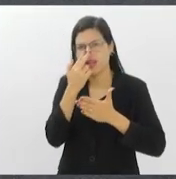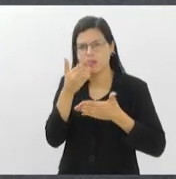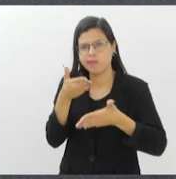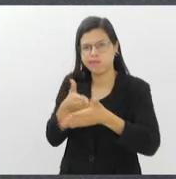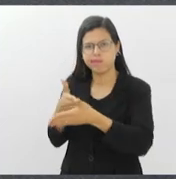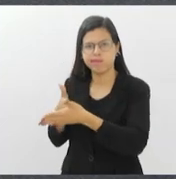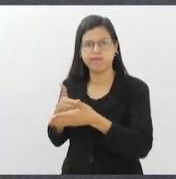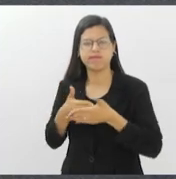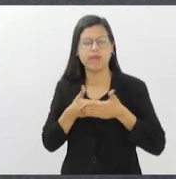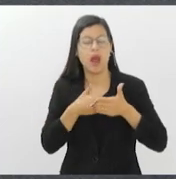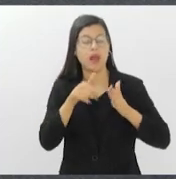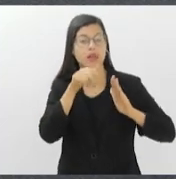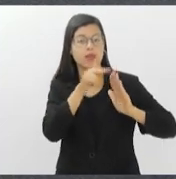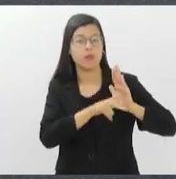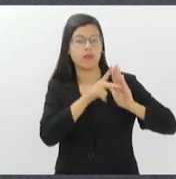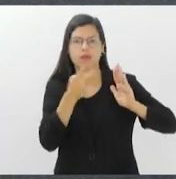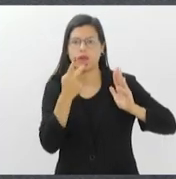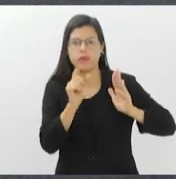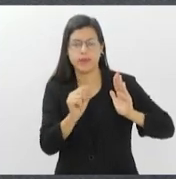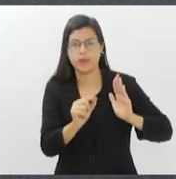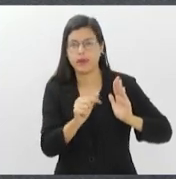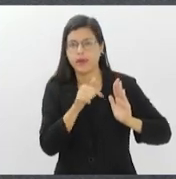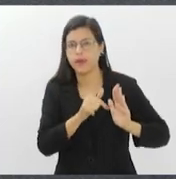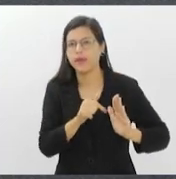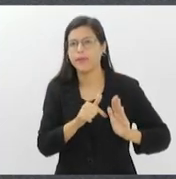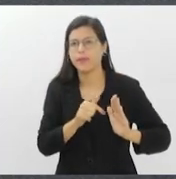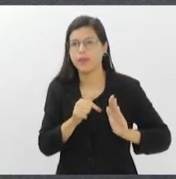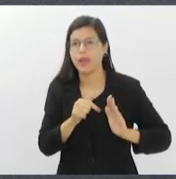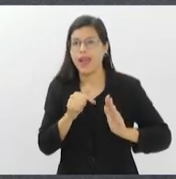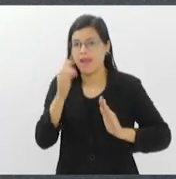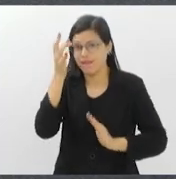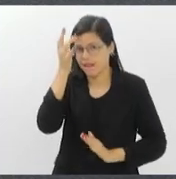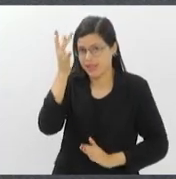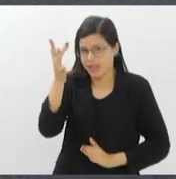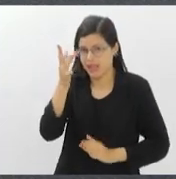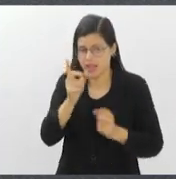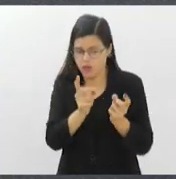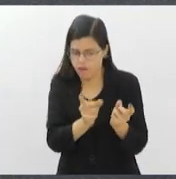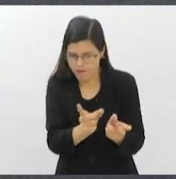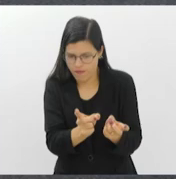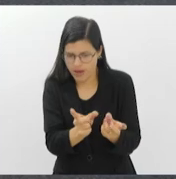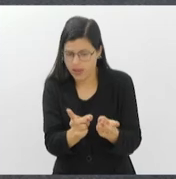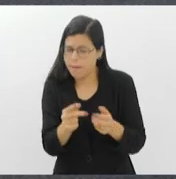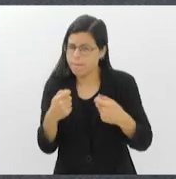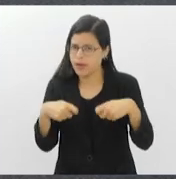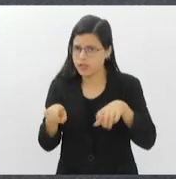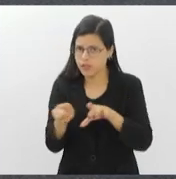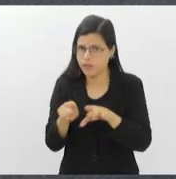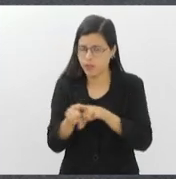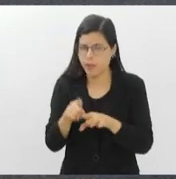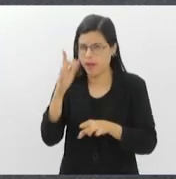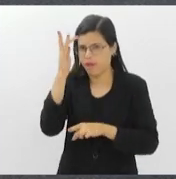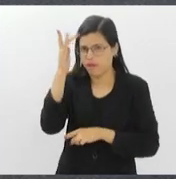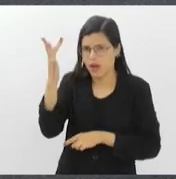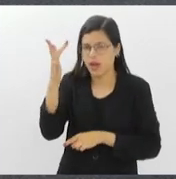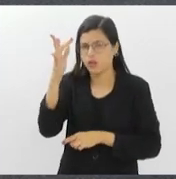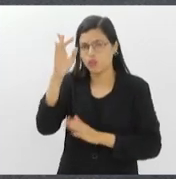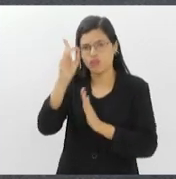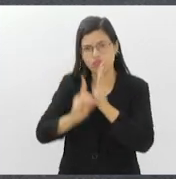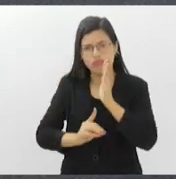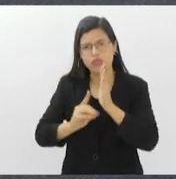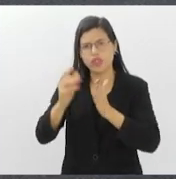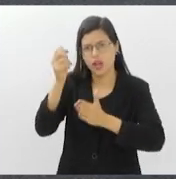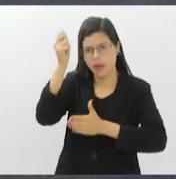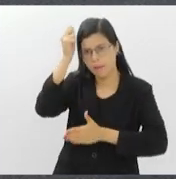o seguinte: olha, da mesma forma que é facilitada a venda, tem que ser facilitado o direito de arrependimento.